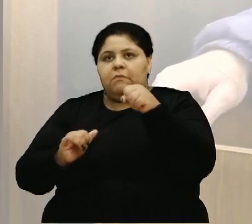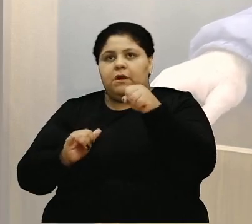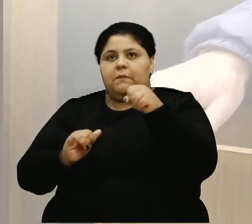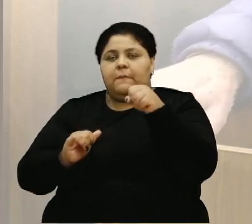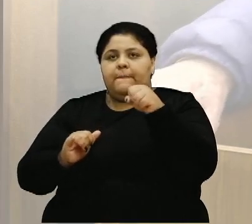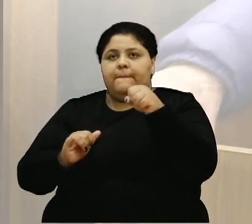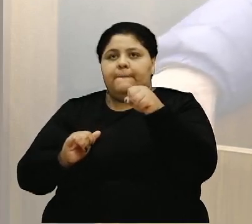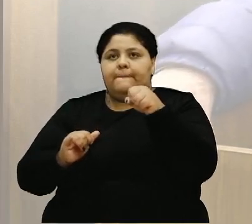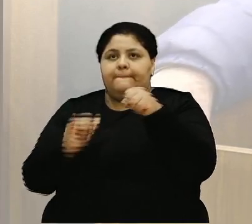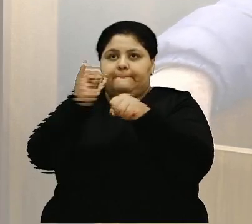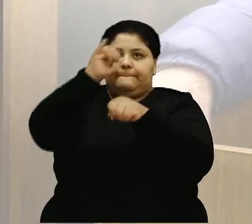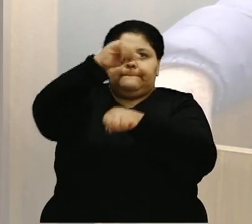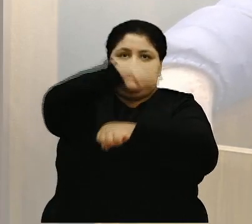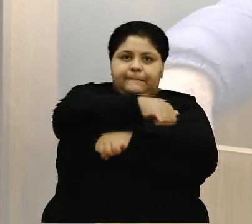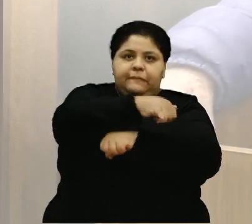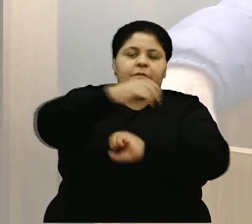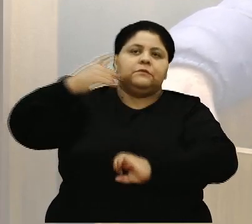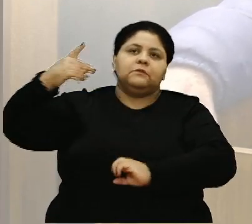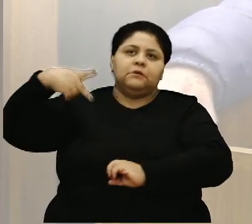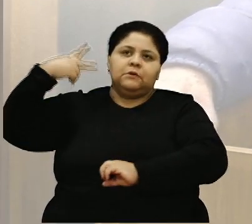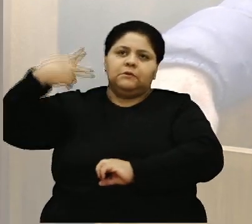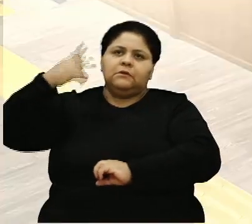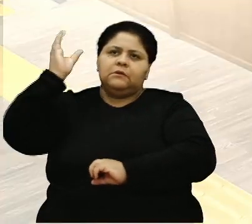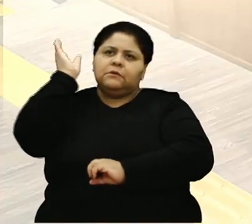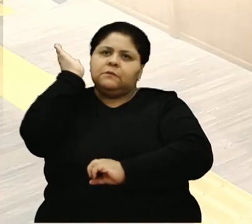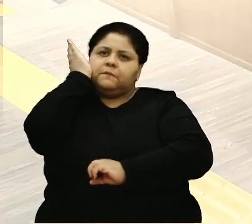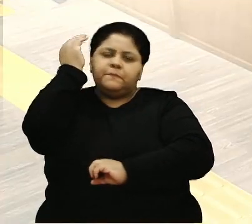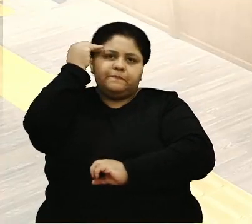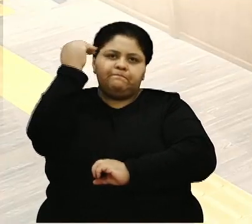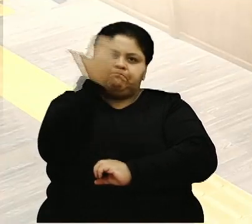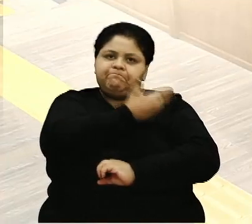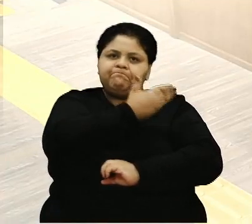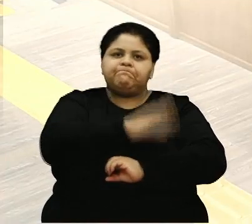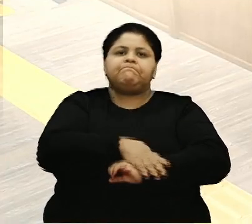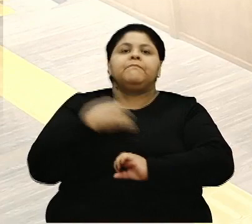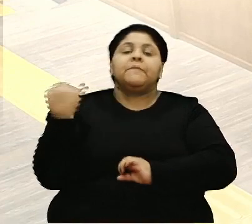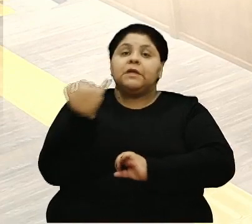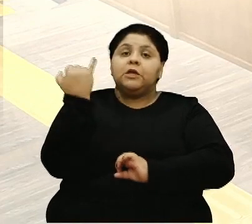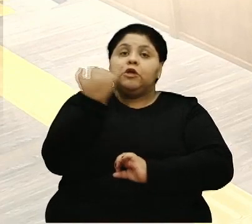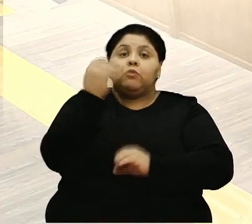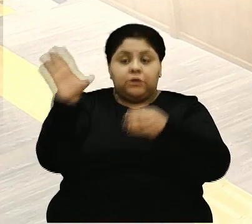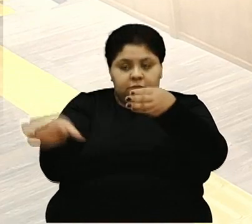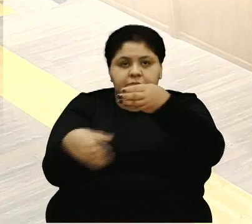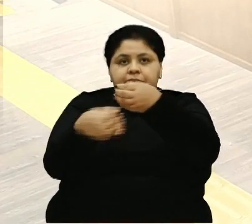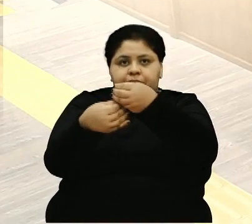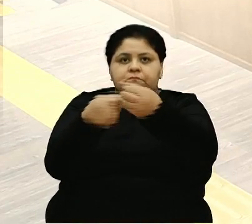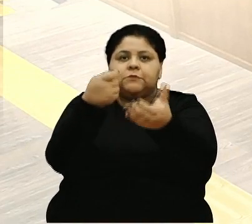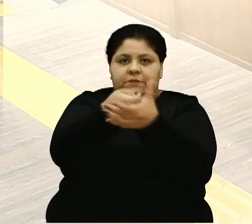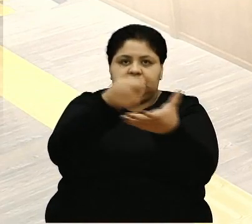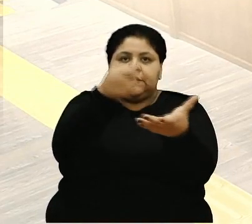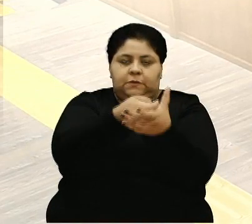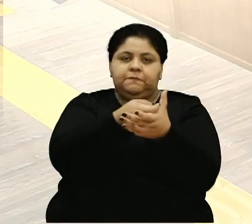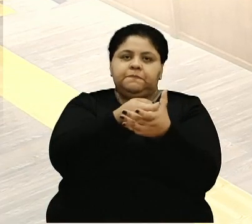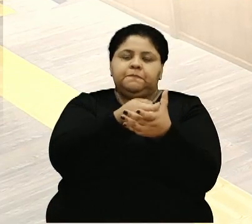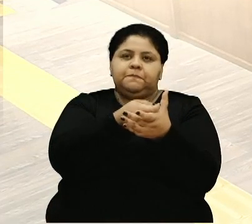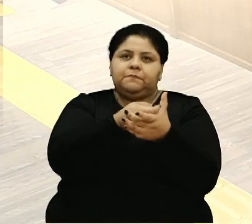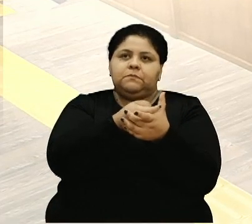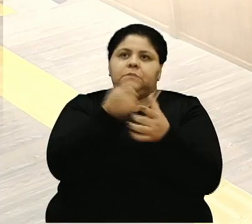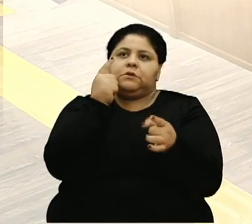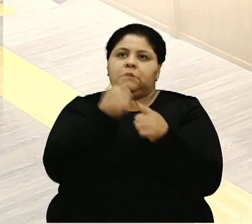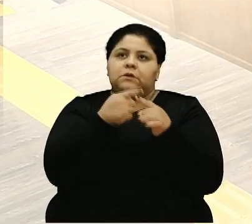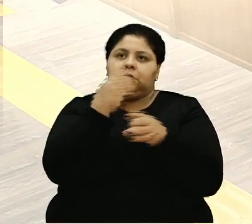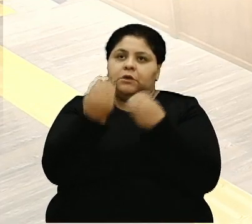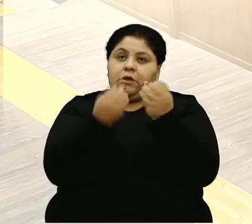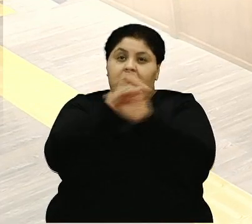decolagens. Vereador Felipe. Vereador Cadori, é importante o senhor se somar nessa luta, porque com